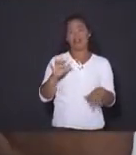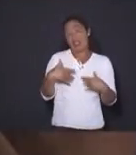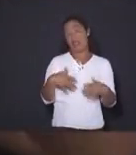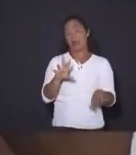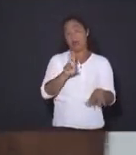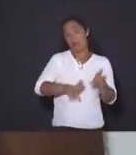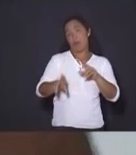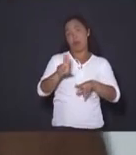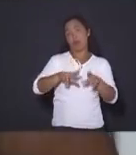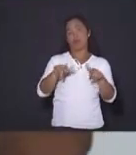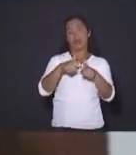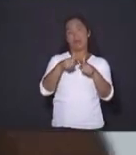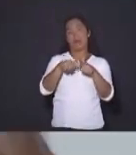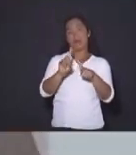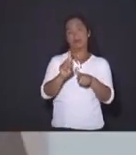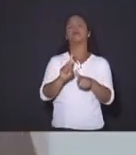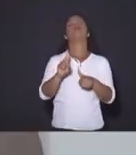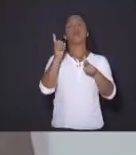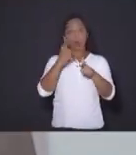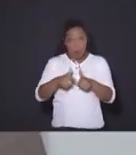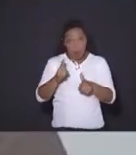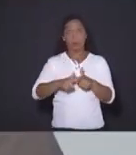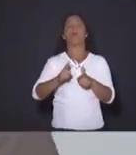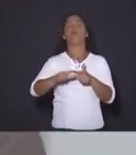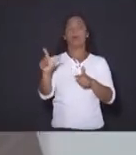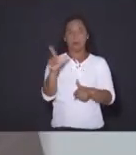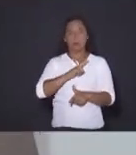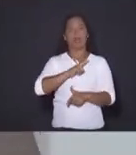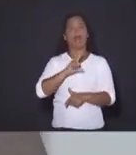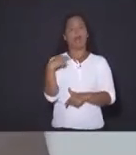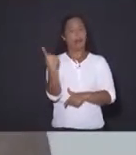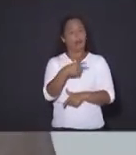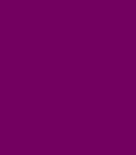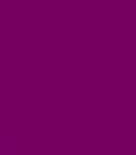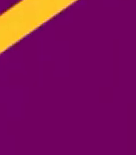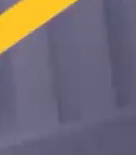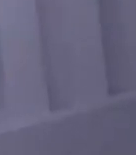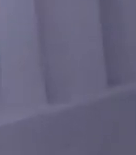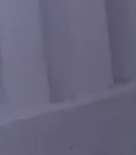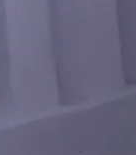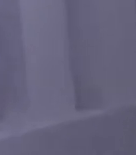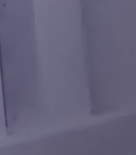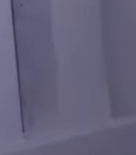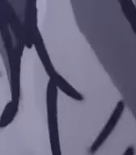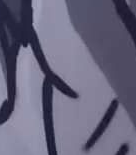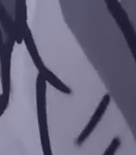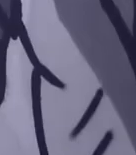porque não tem problema nenhum tem problemas sim e nós vamos estar atento a tudo isso